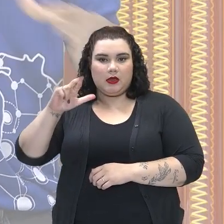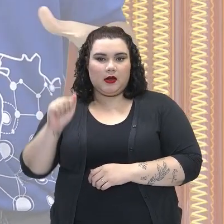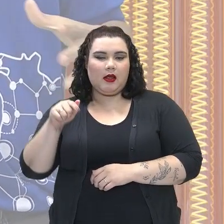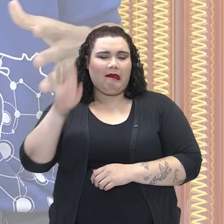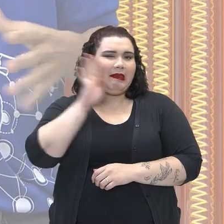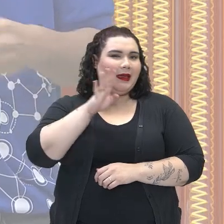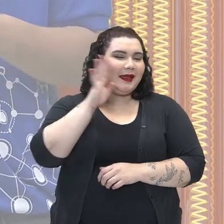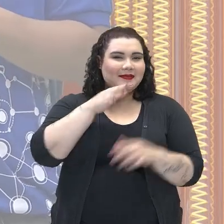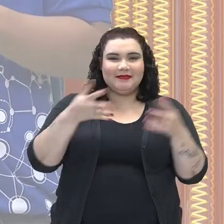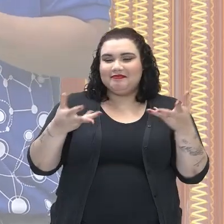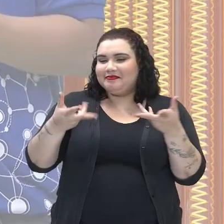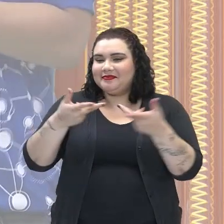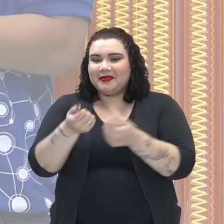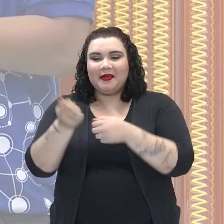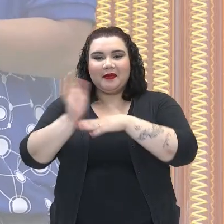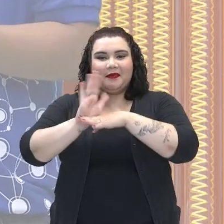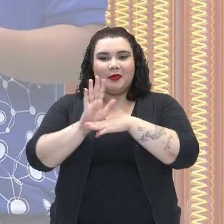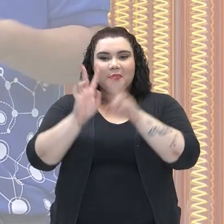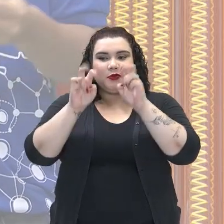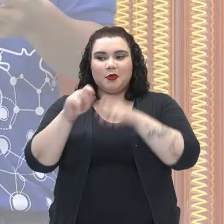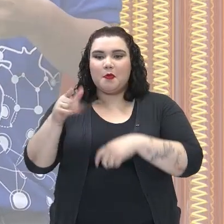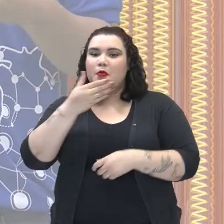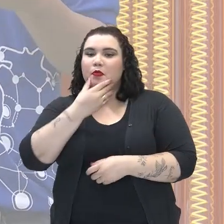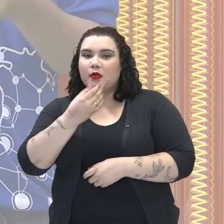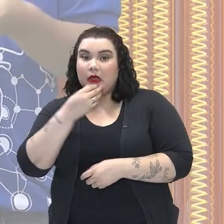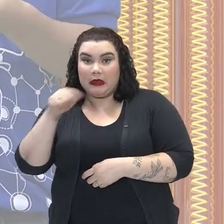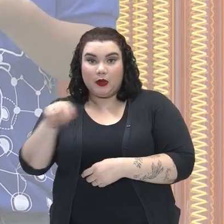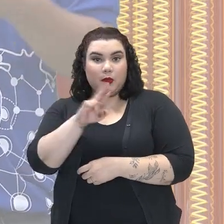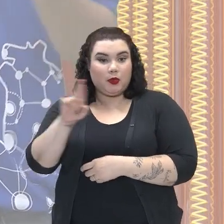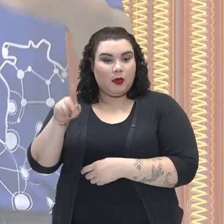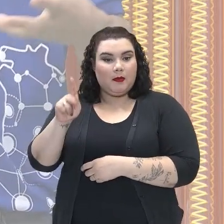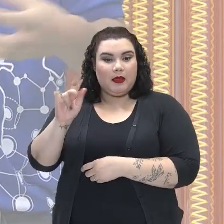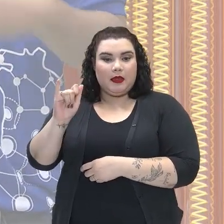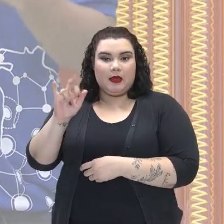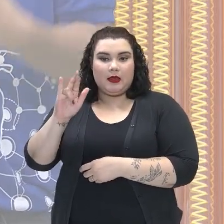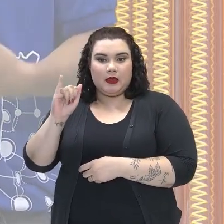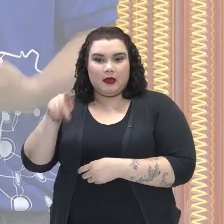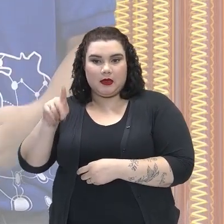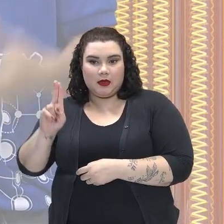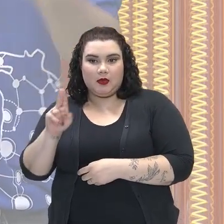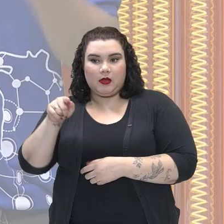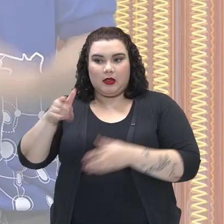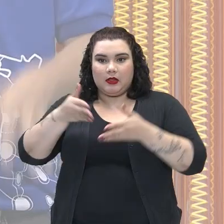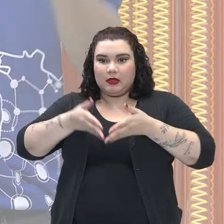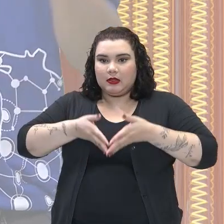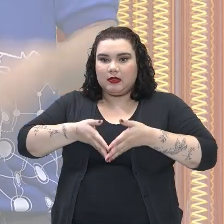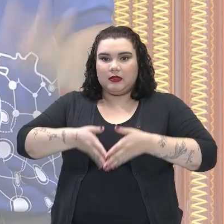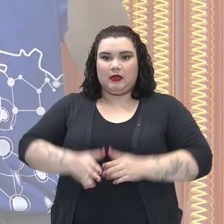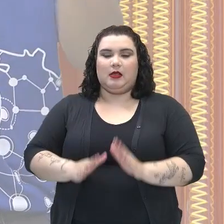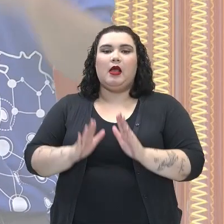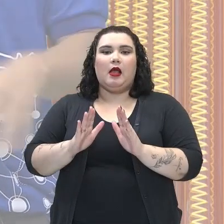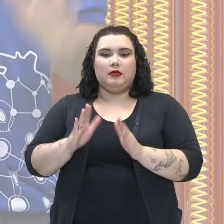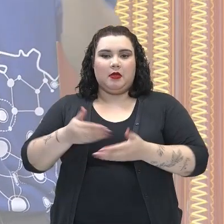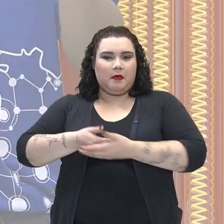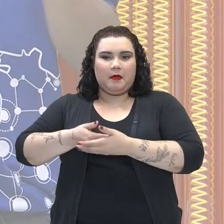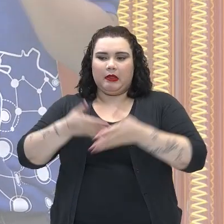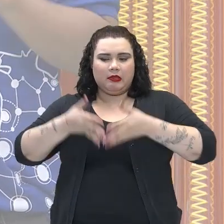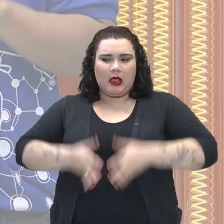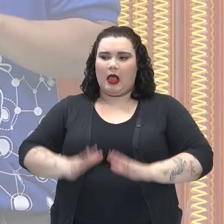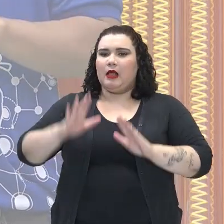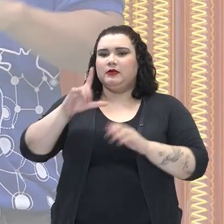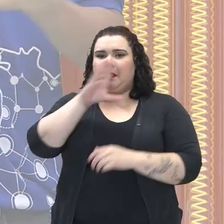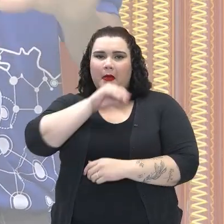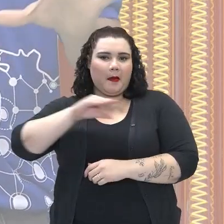muito bacana, assim, sobre um menino, que é o Kirikou, que ele já nasce, ele não é um bebê, ele já nasce falando e com